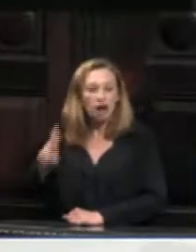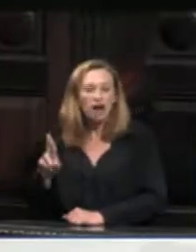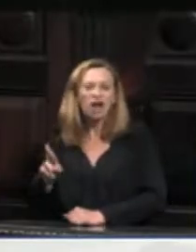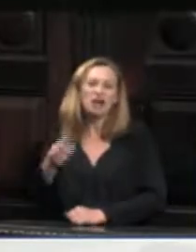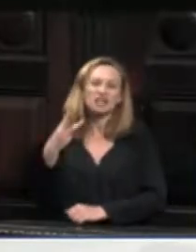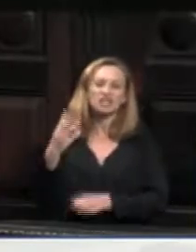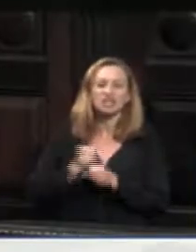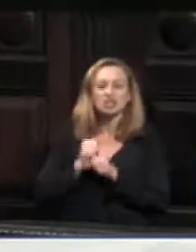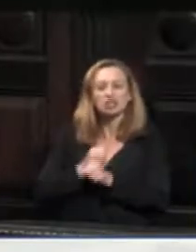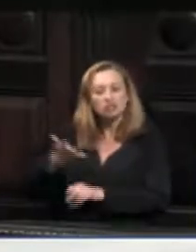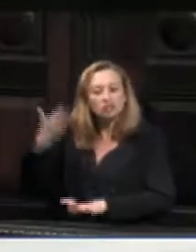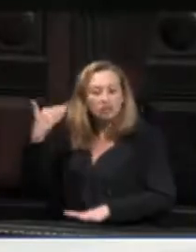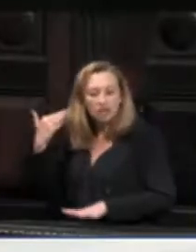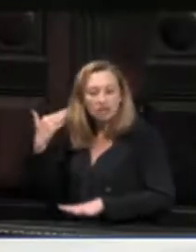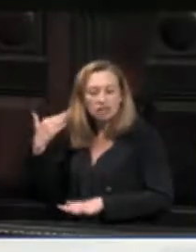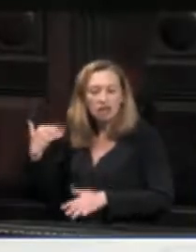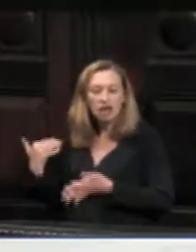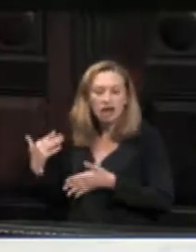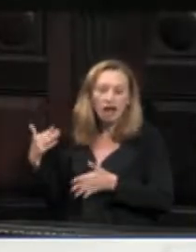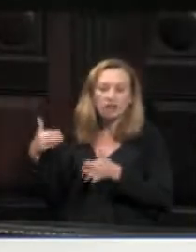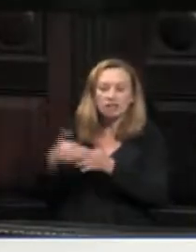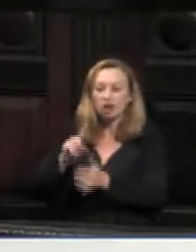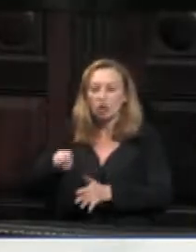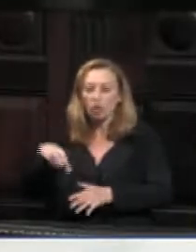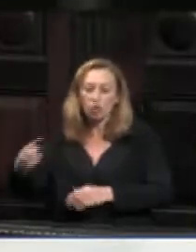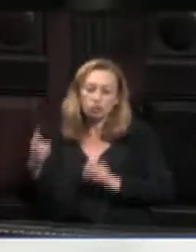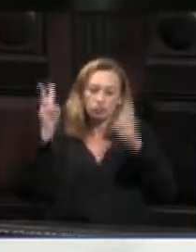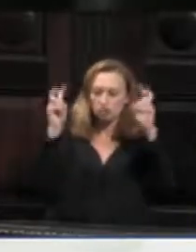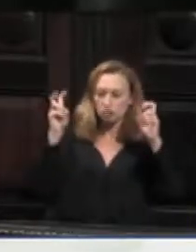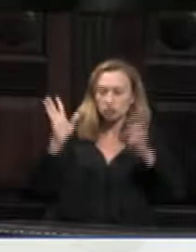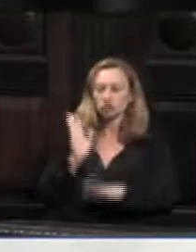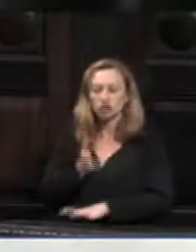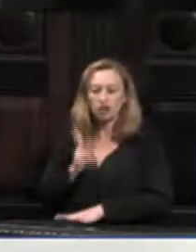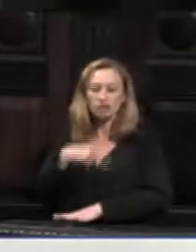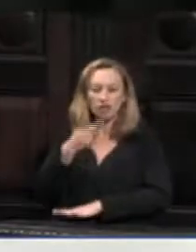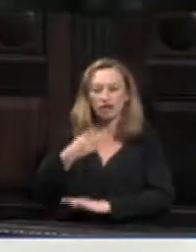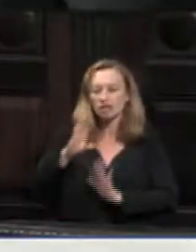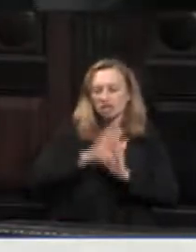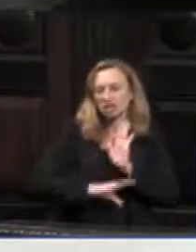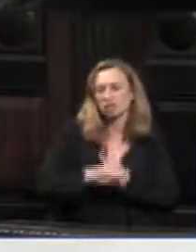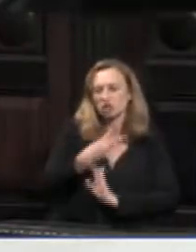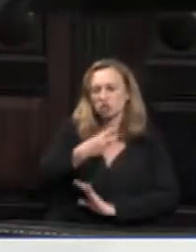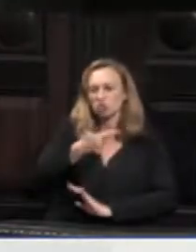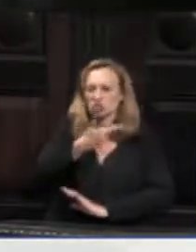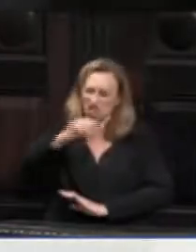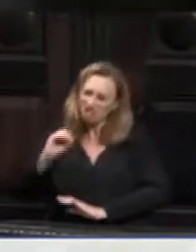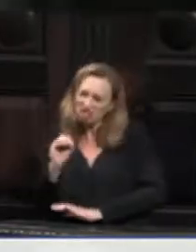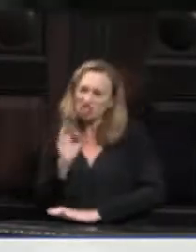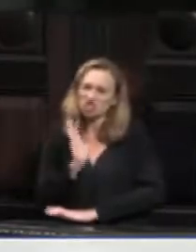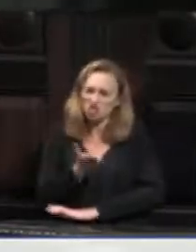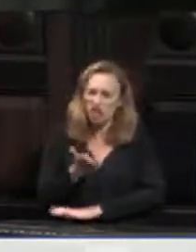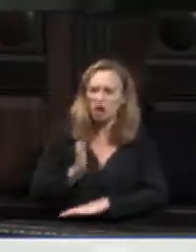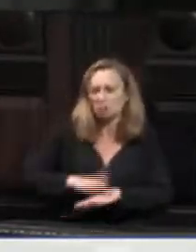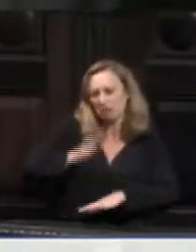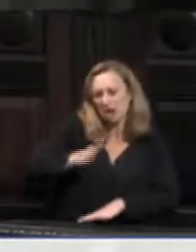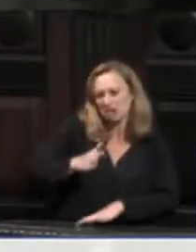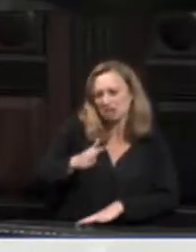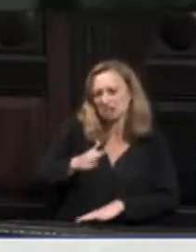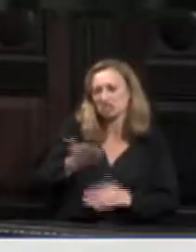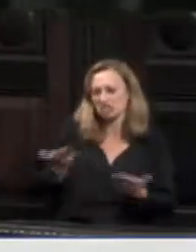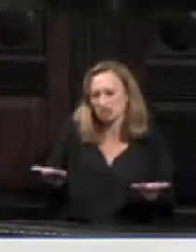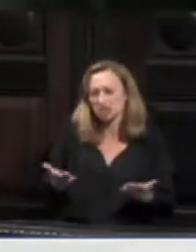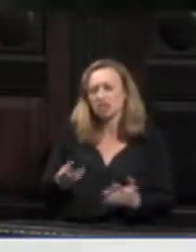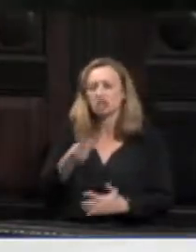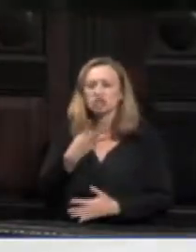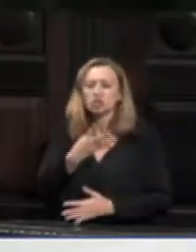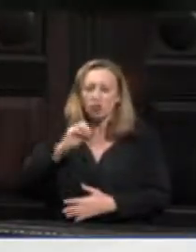atrás, até todas as sugestões que foram dadas, as emendas, 200 emendas, mais de 40 foram